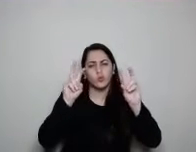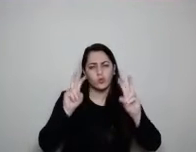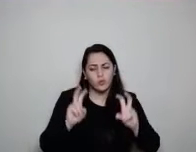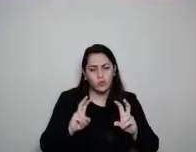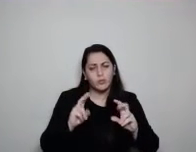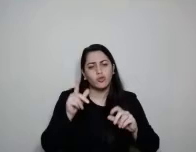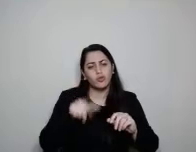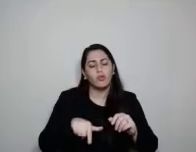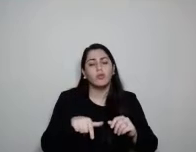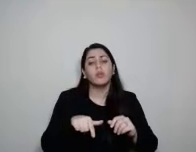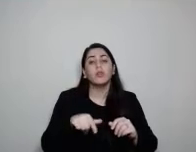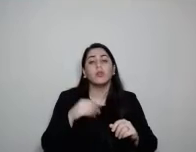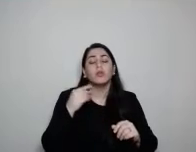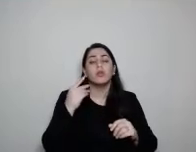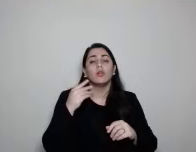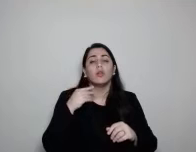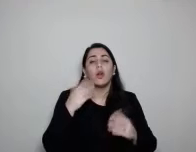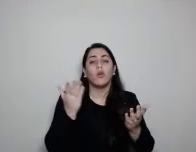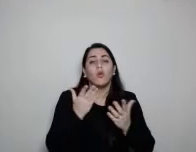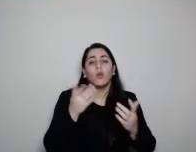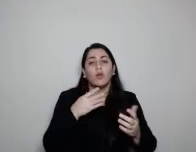Badu Ibanez?